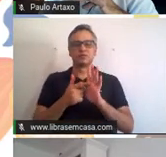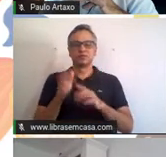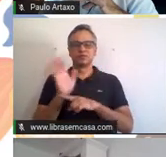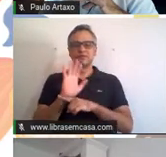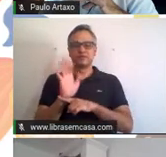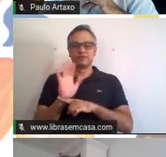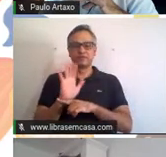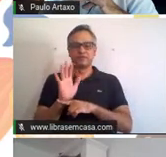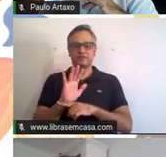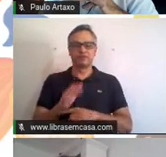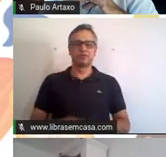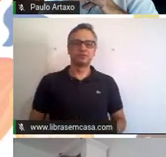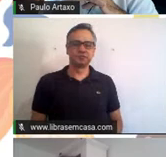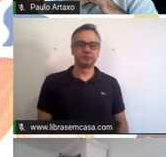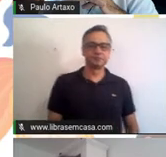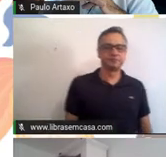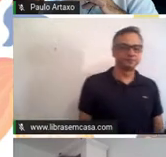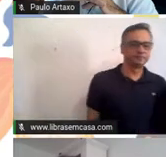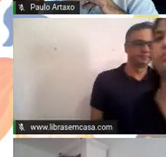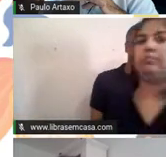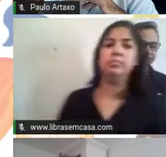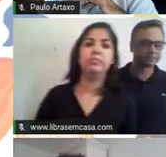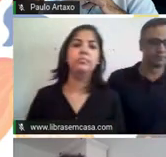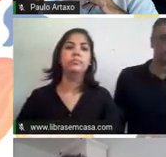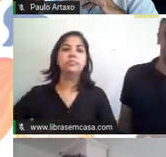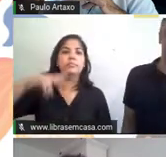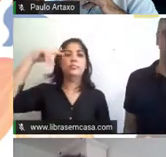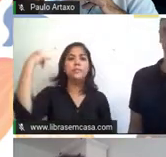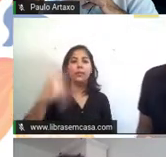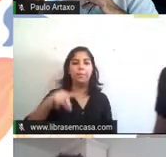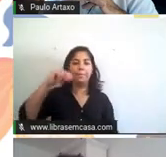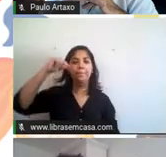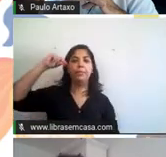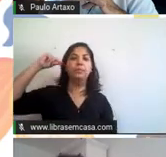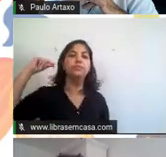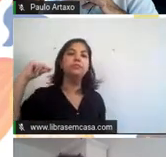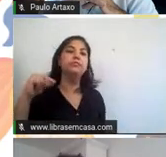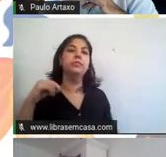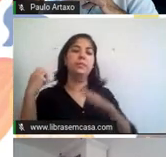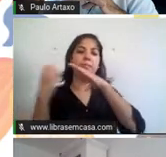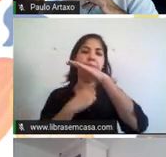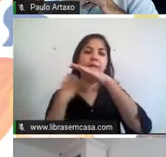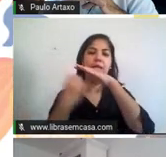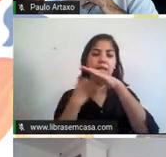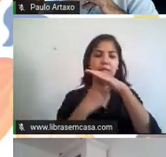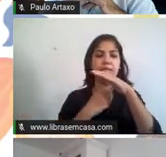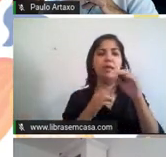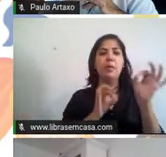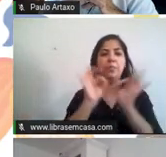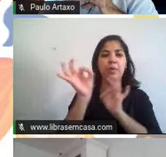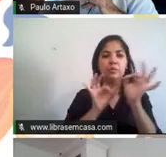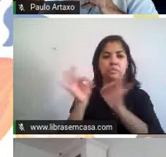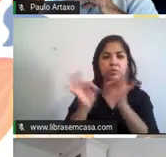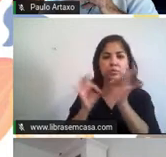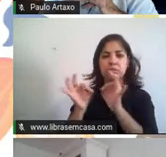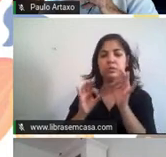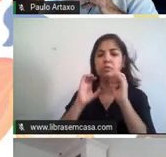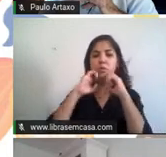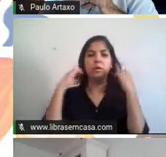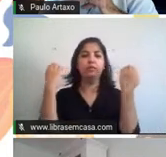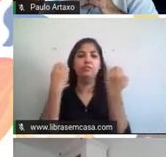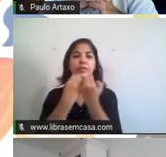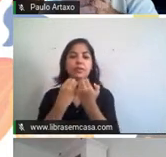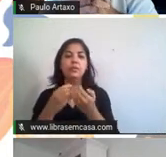no começo. A Pau Viola Entretenimento, que está na produção do evento, e aos parceiros do Terra